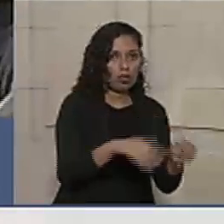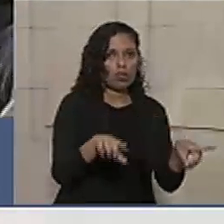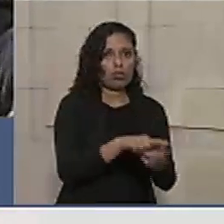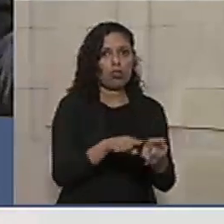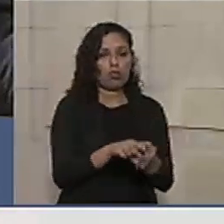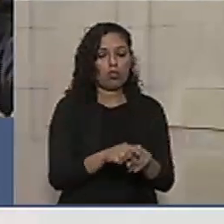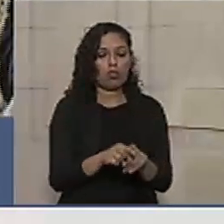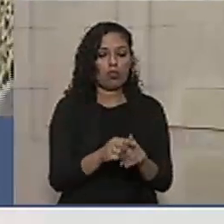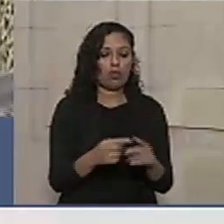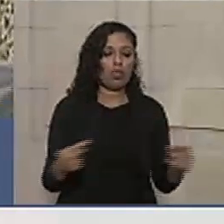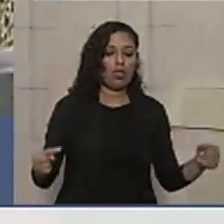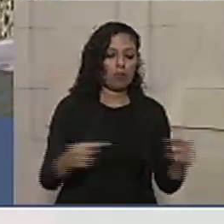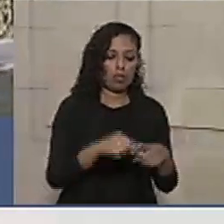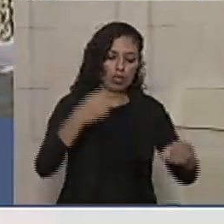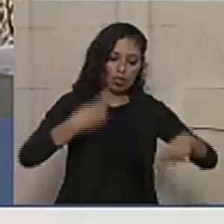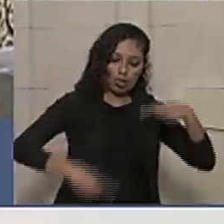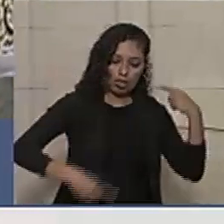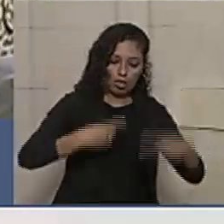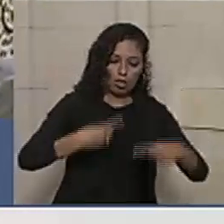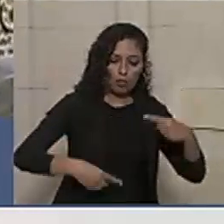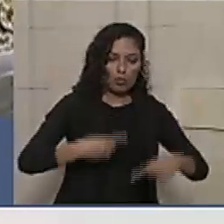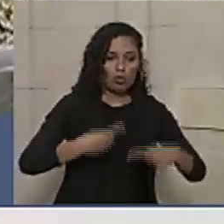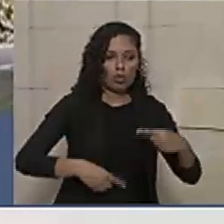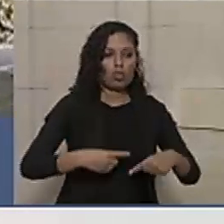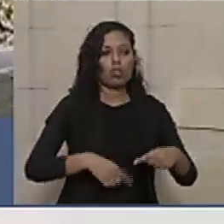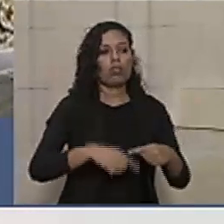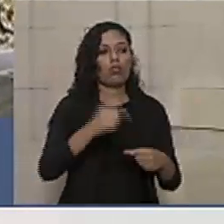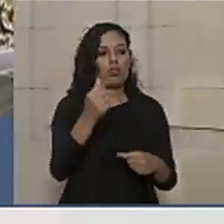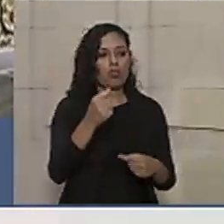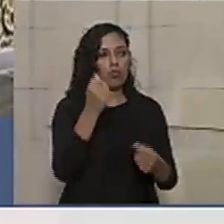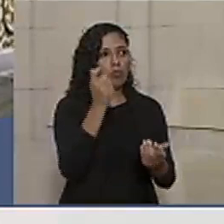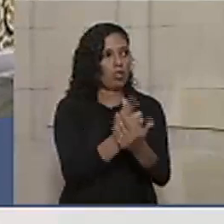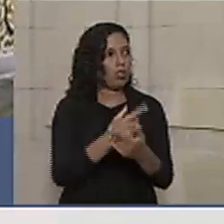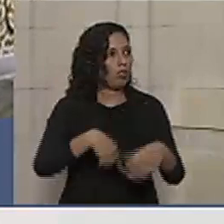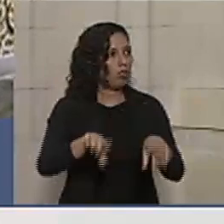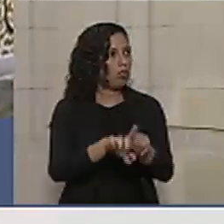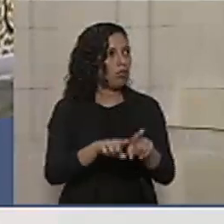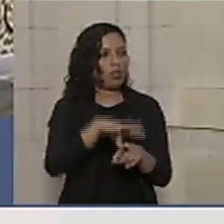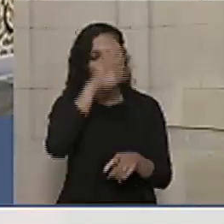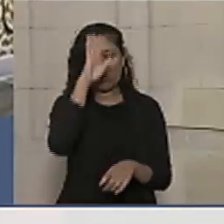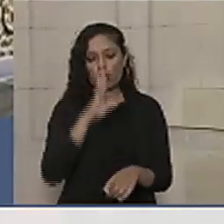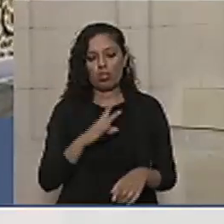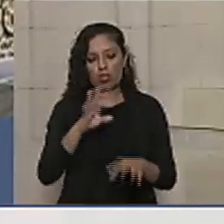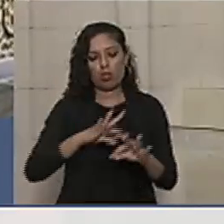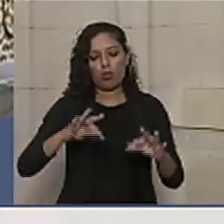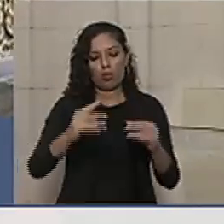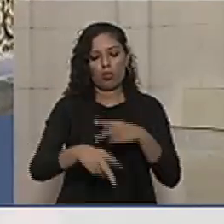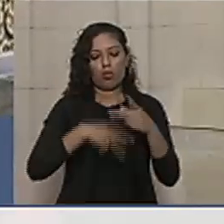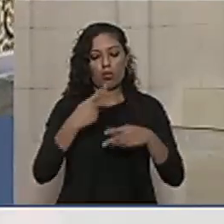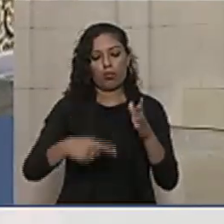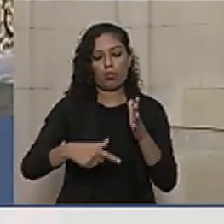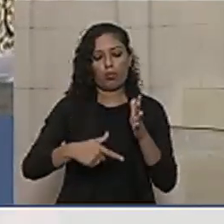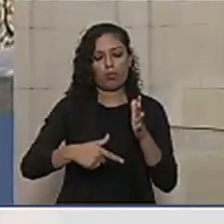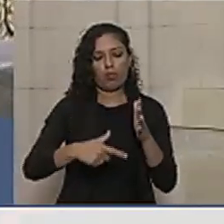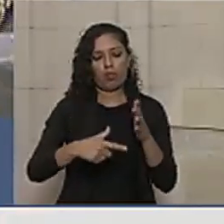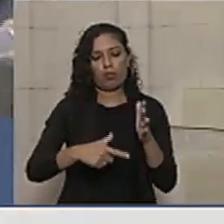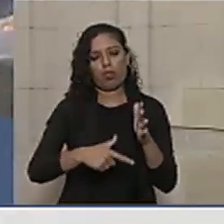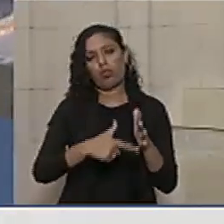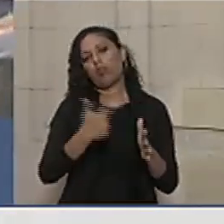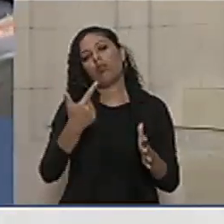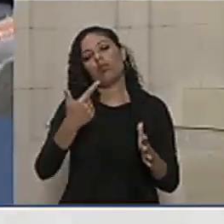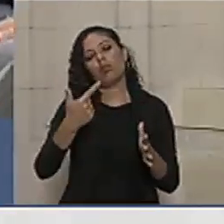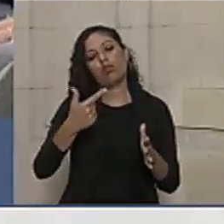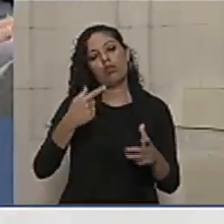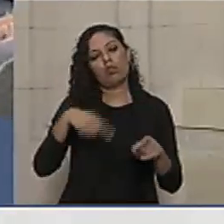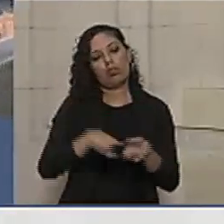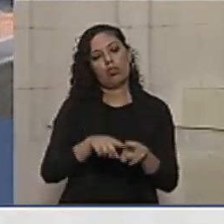implementação de políticas de modicidade tarifária e de subsídio a gratuidades ou benefícios tarifários. Parágrafo 2º. Fica vedada a